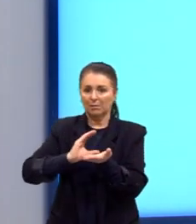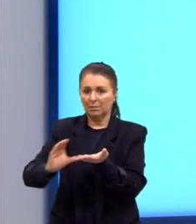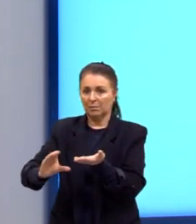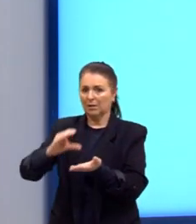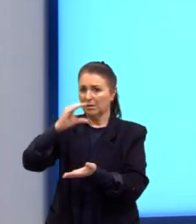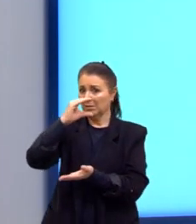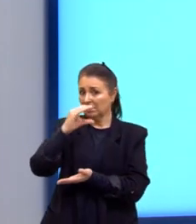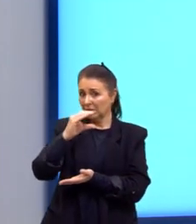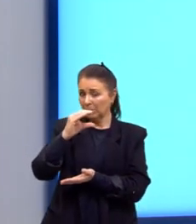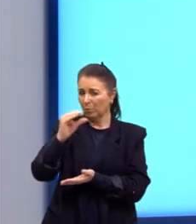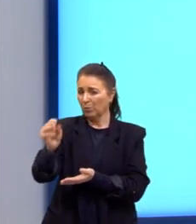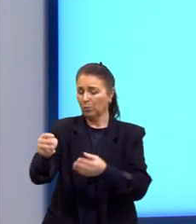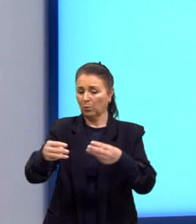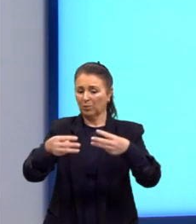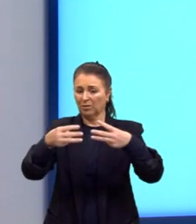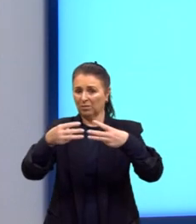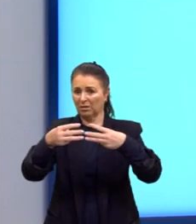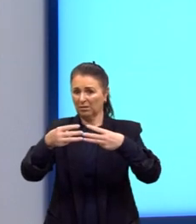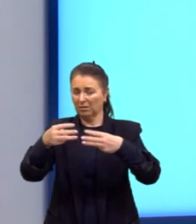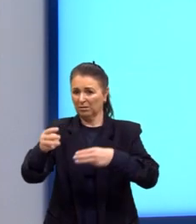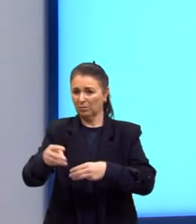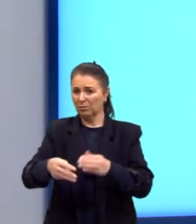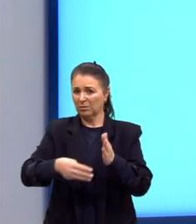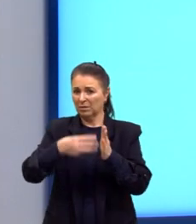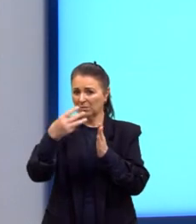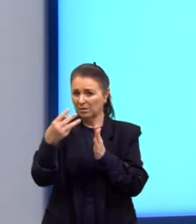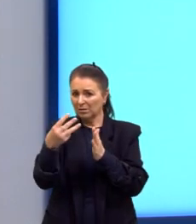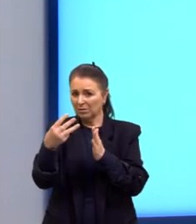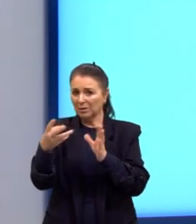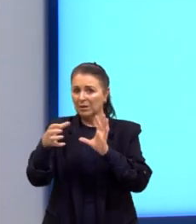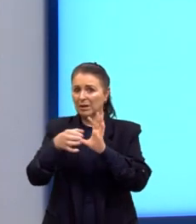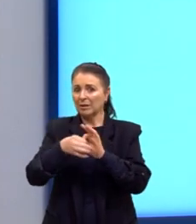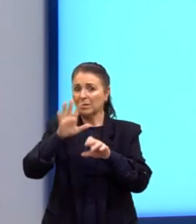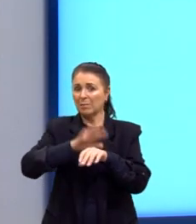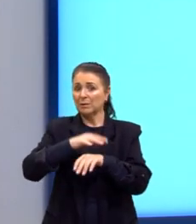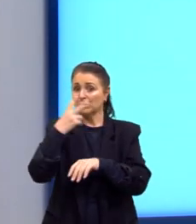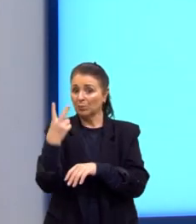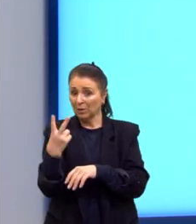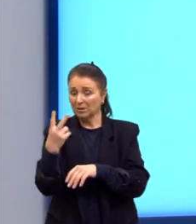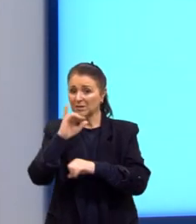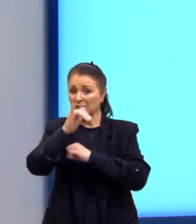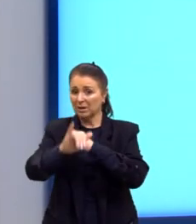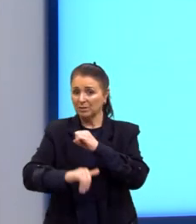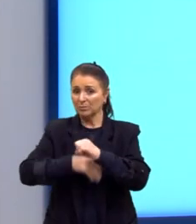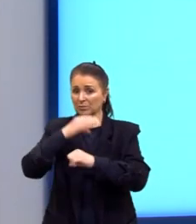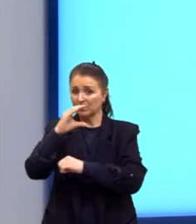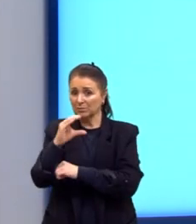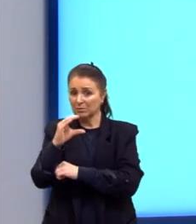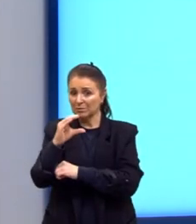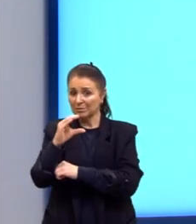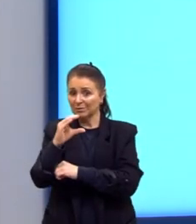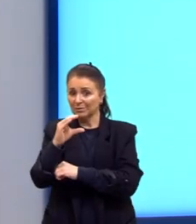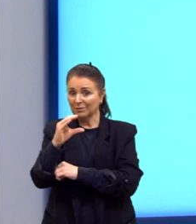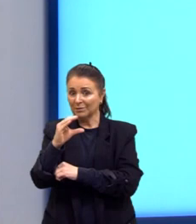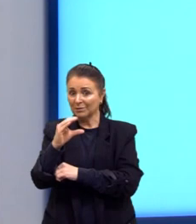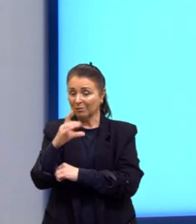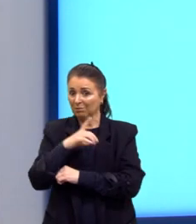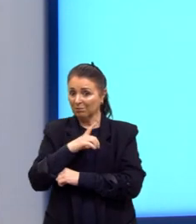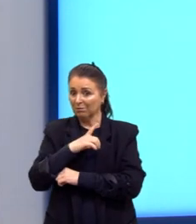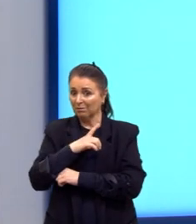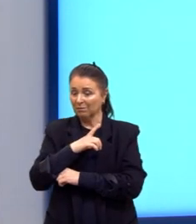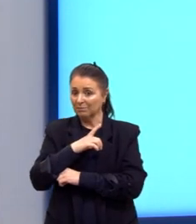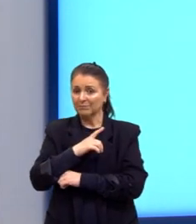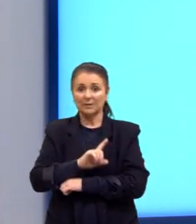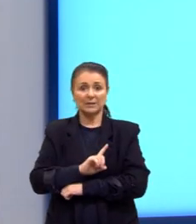carbono terciário ela tem algum carbono que é ligada à mais dois átomos de carbono mais três átomos de carbono desculpa